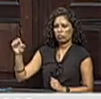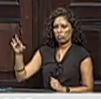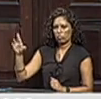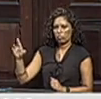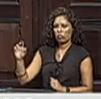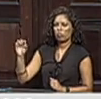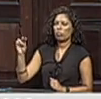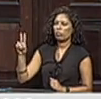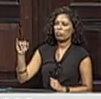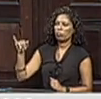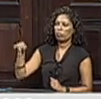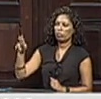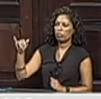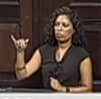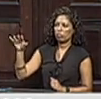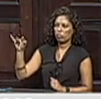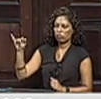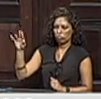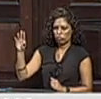Vinícius,